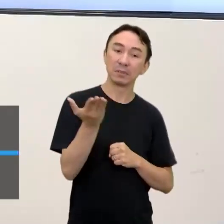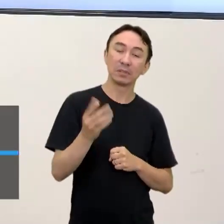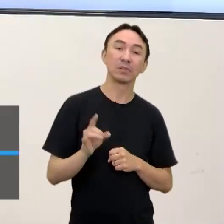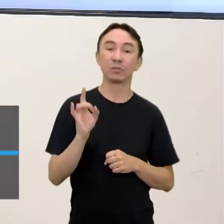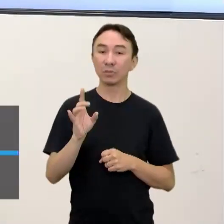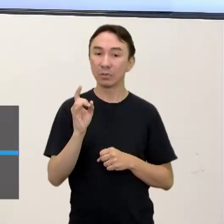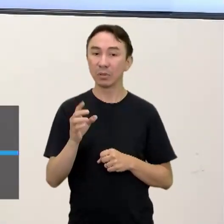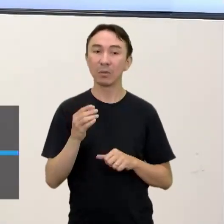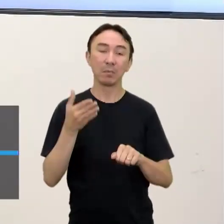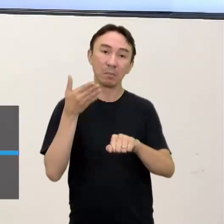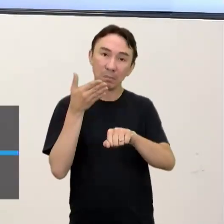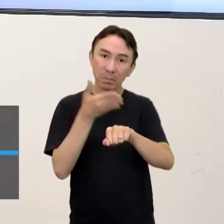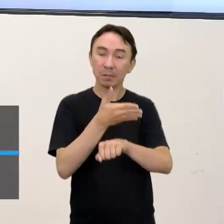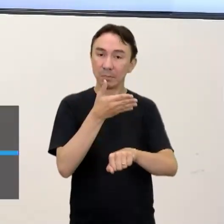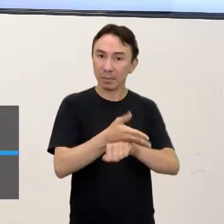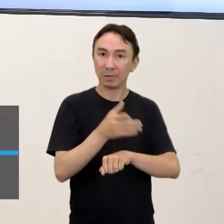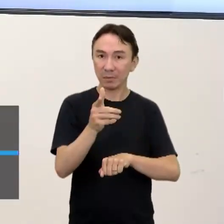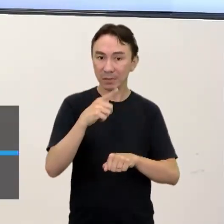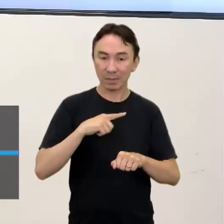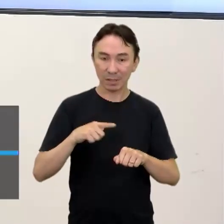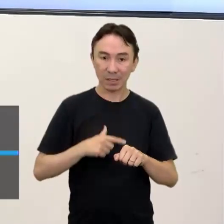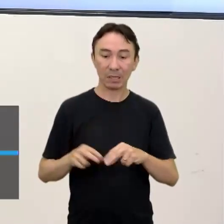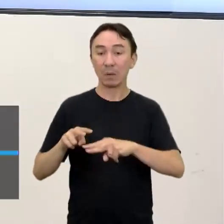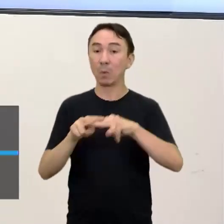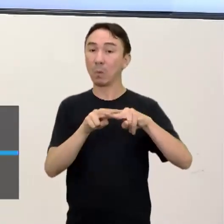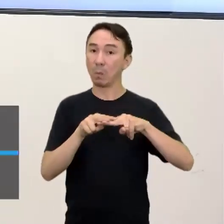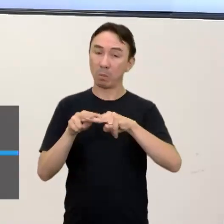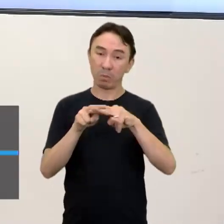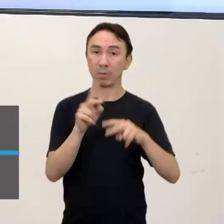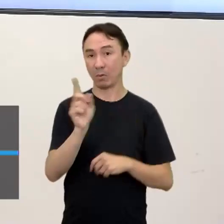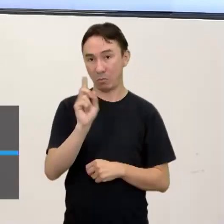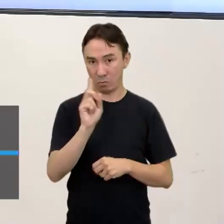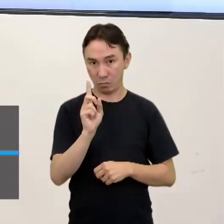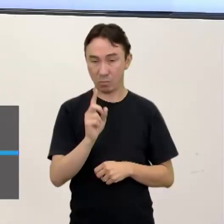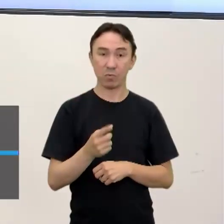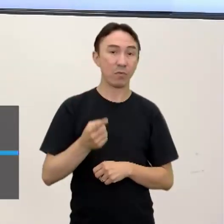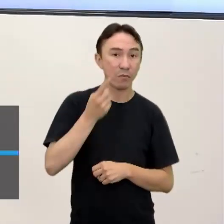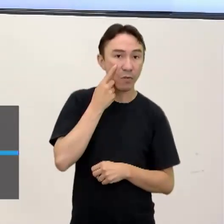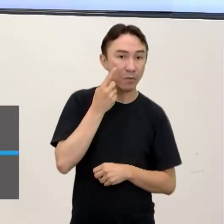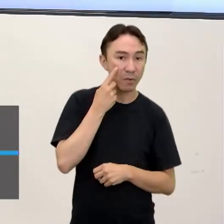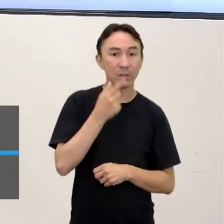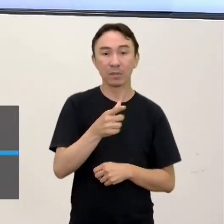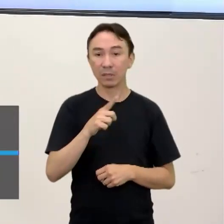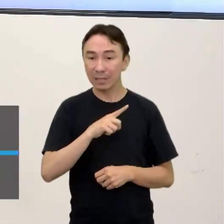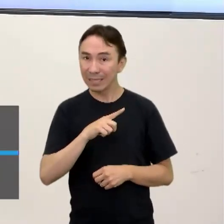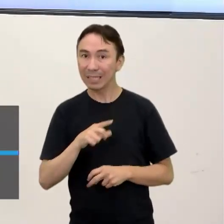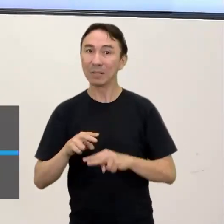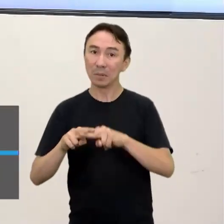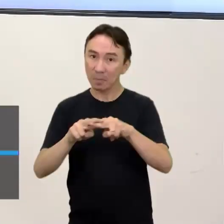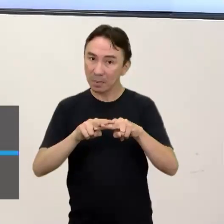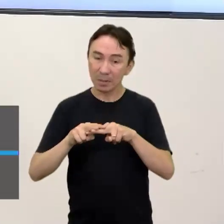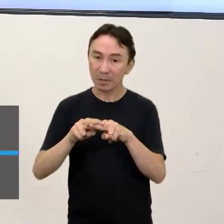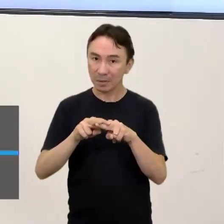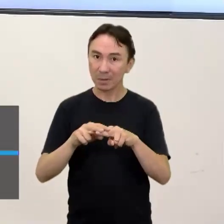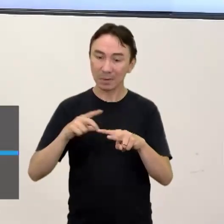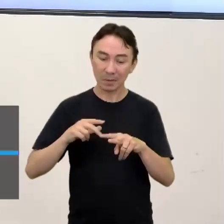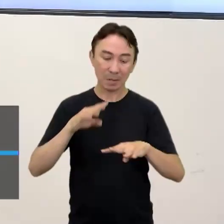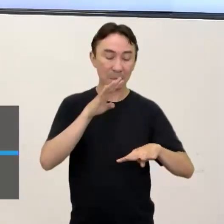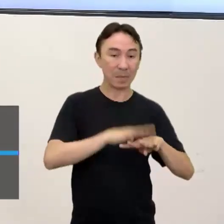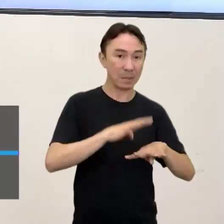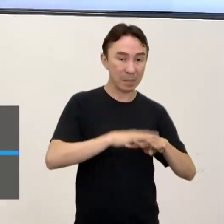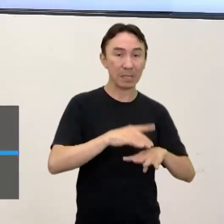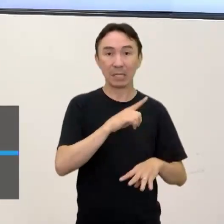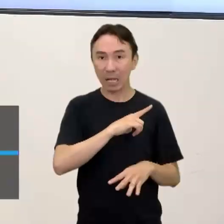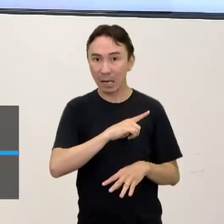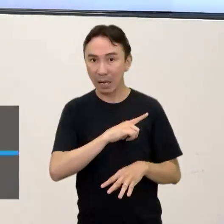da aula e você não está de recuperação. Você tem que ver isso, se você está de recuperação de matemática, tá bom? O pessoal que não está de